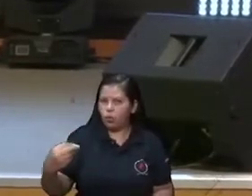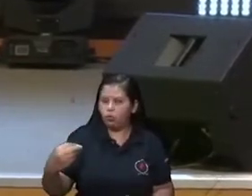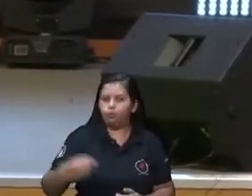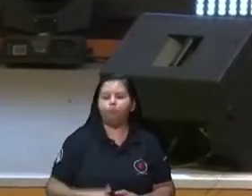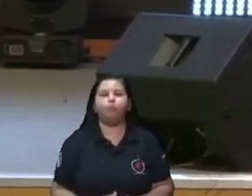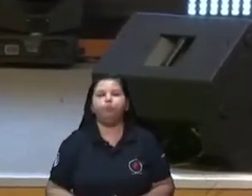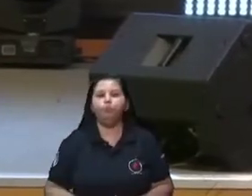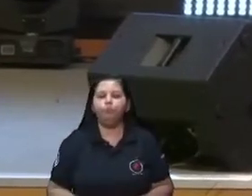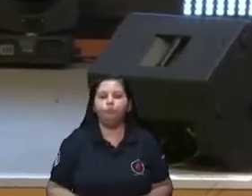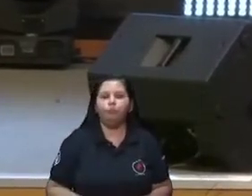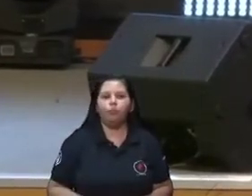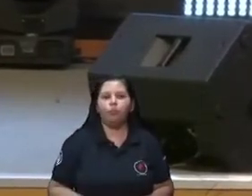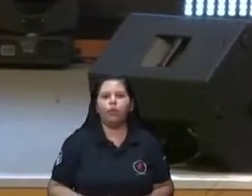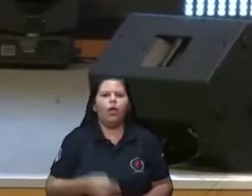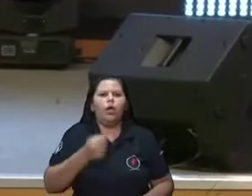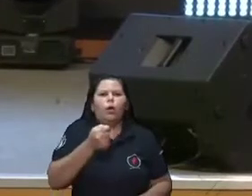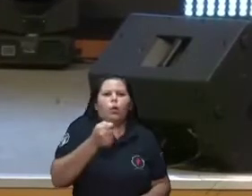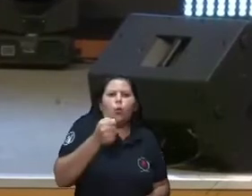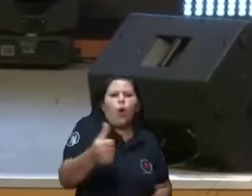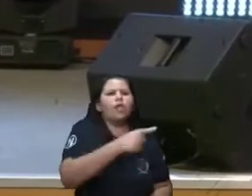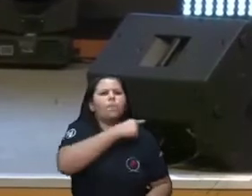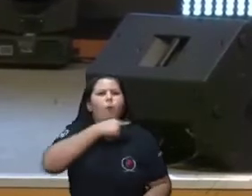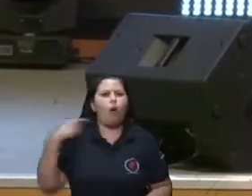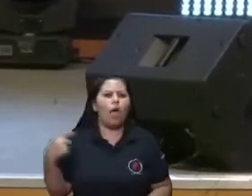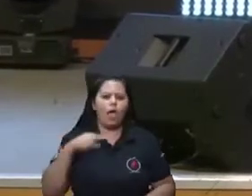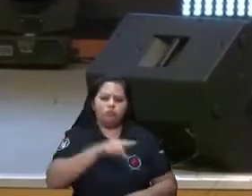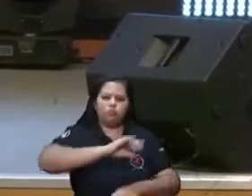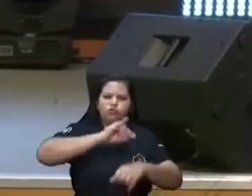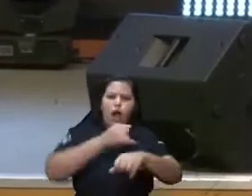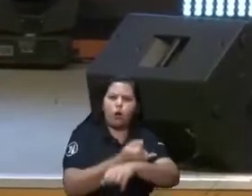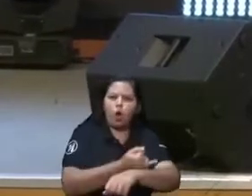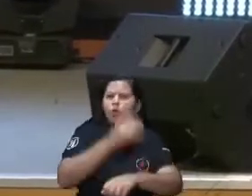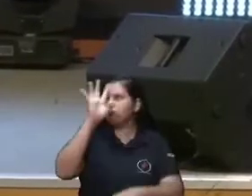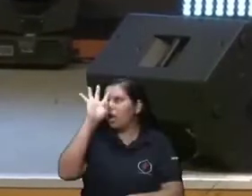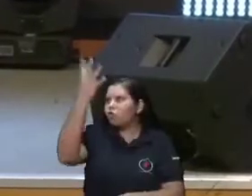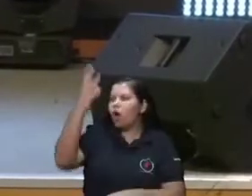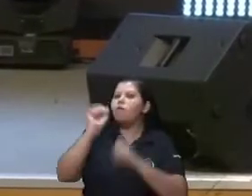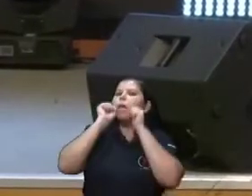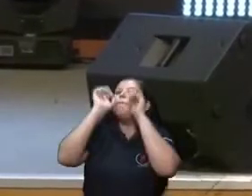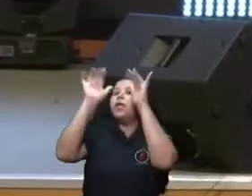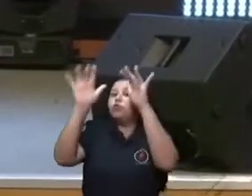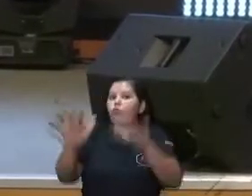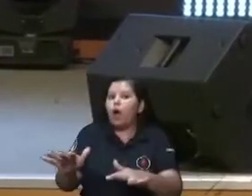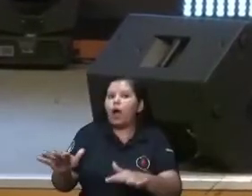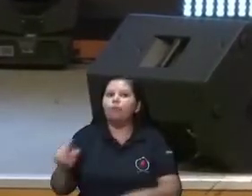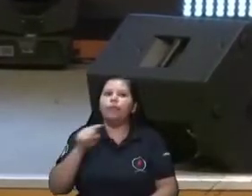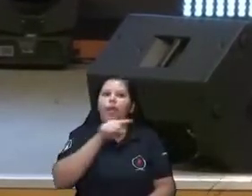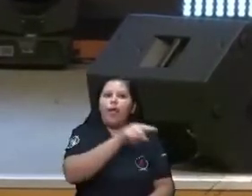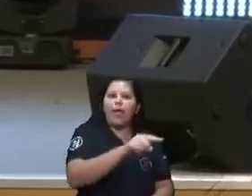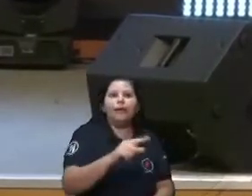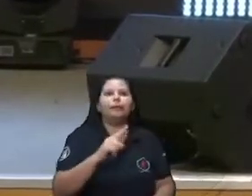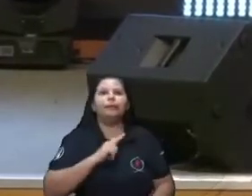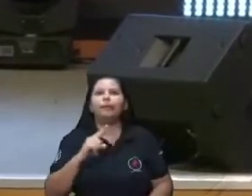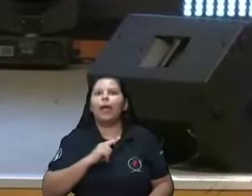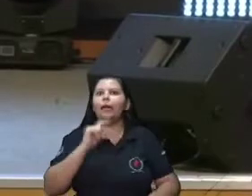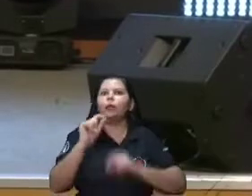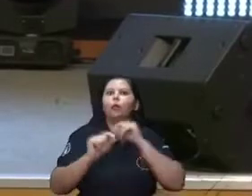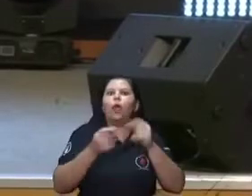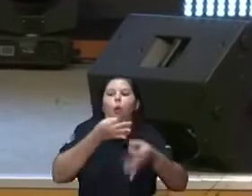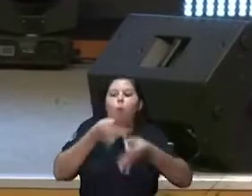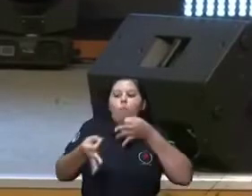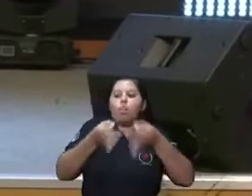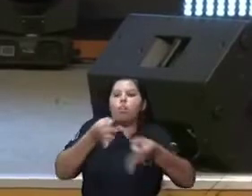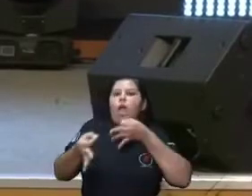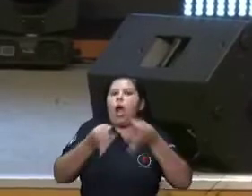Perto da sua morte, quando ele decide abençoá-los, ele está impregnado dessas impressões que ele